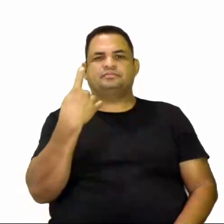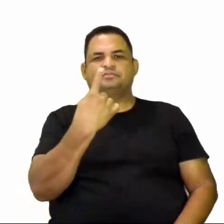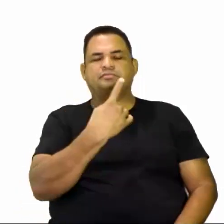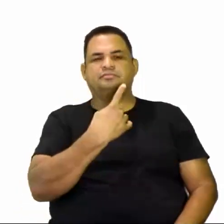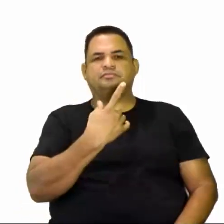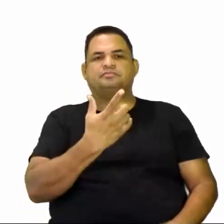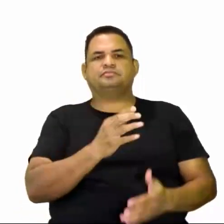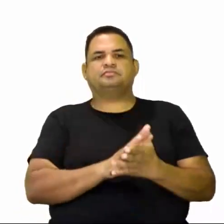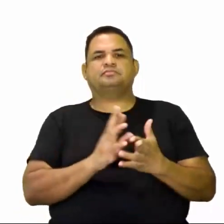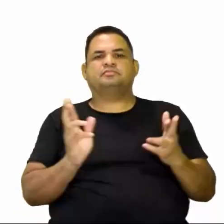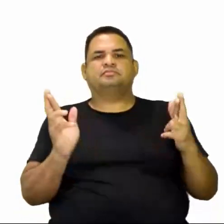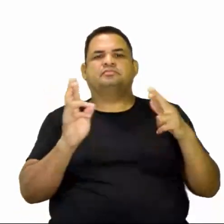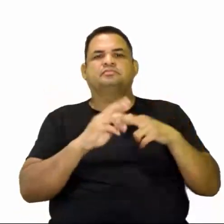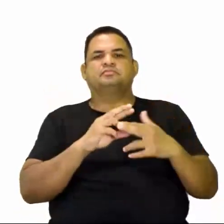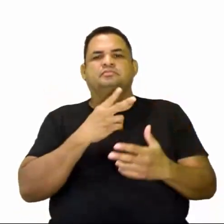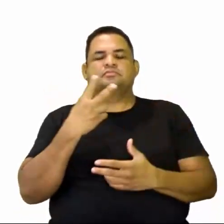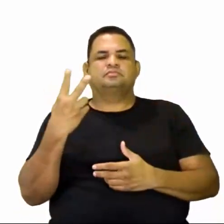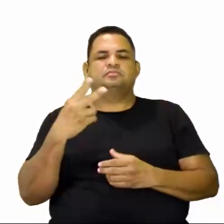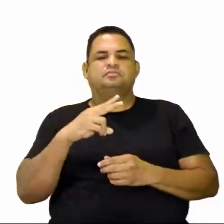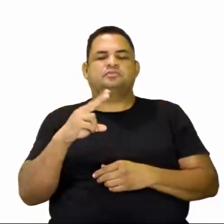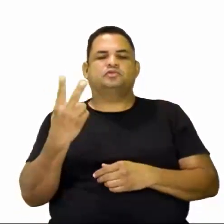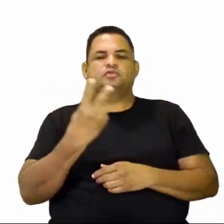ainda sobre a reação de dupla troca,